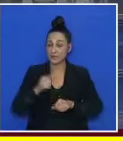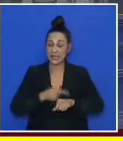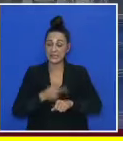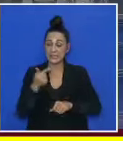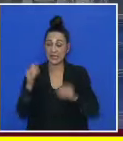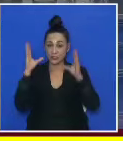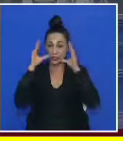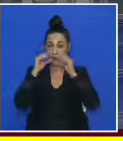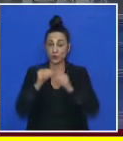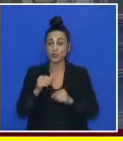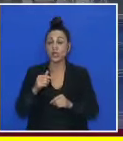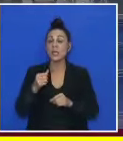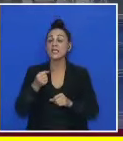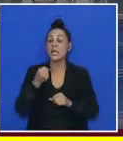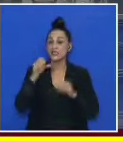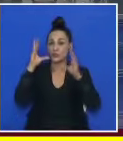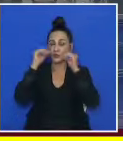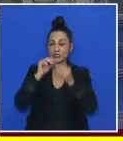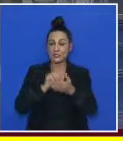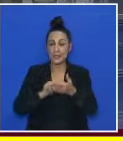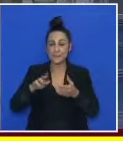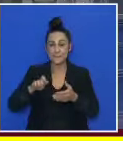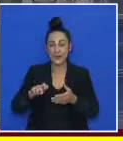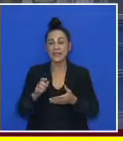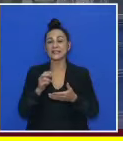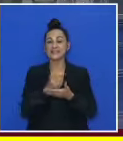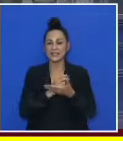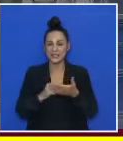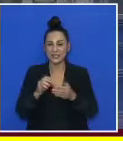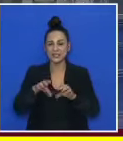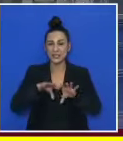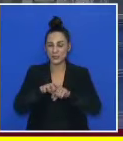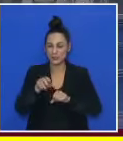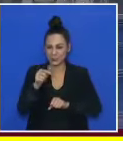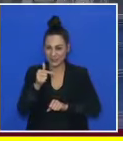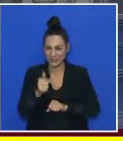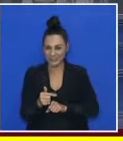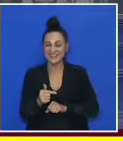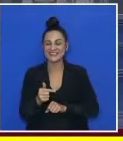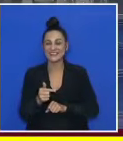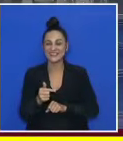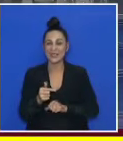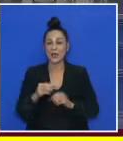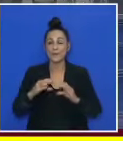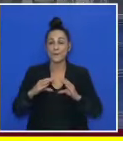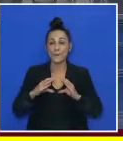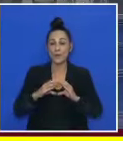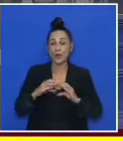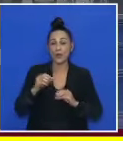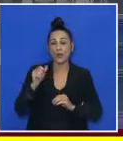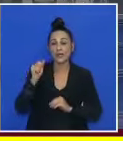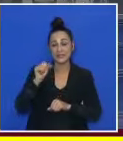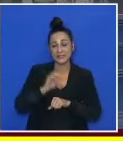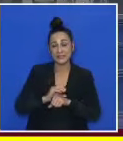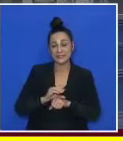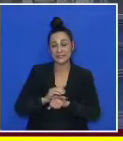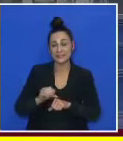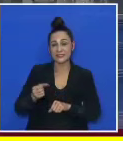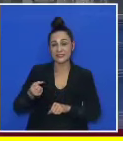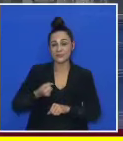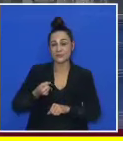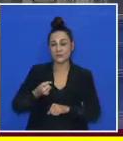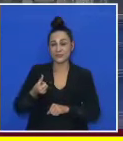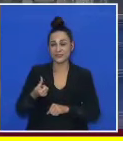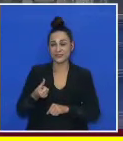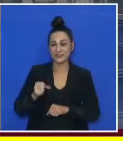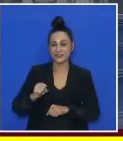horas e às 20 horas. Tem Mega Sena, tem Quina, tem Super 7. Bola cinza, número 68.